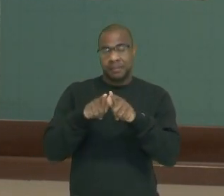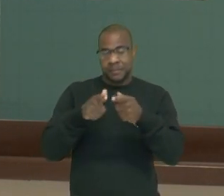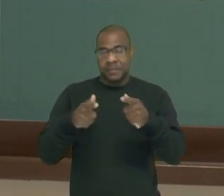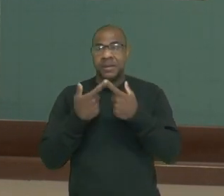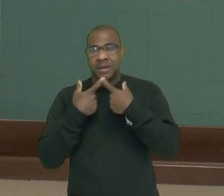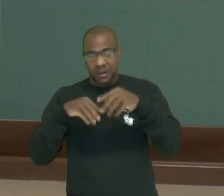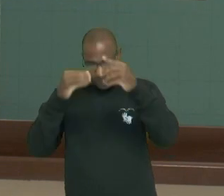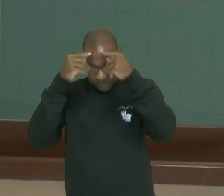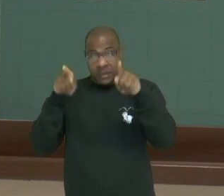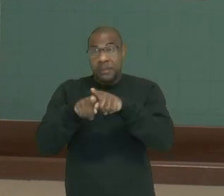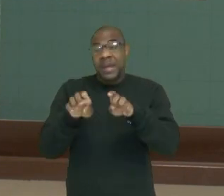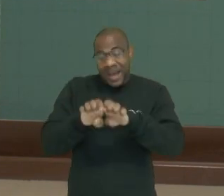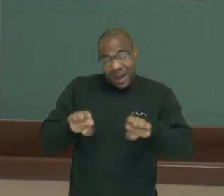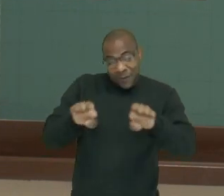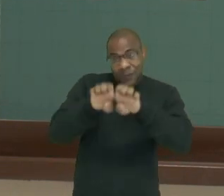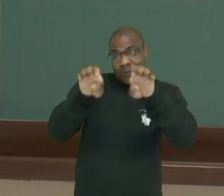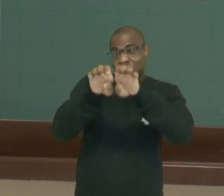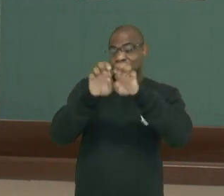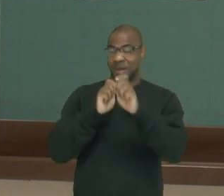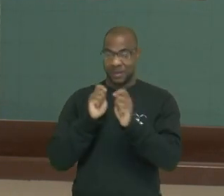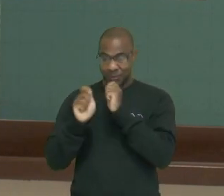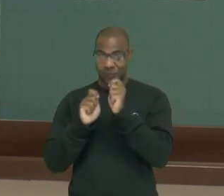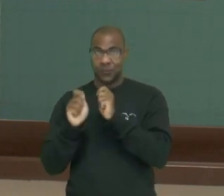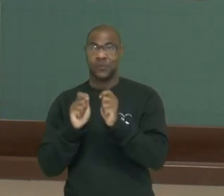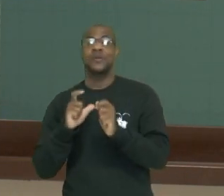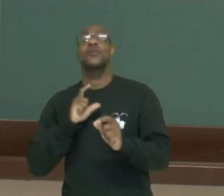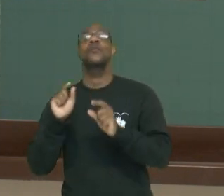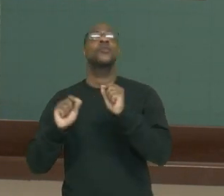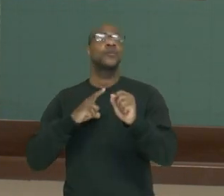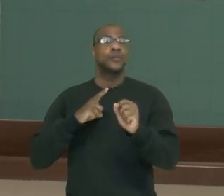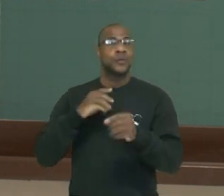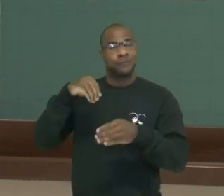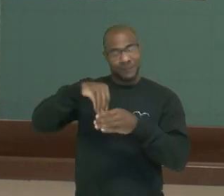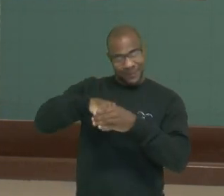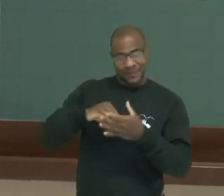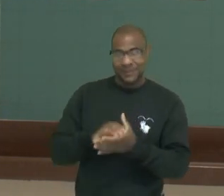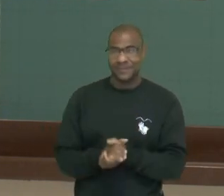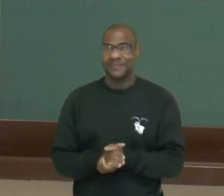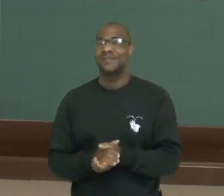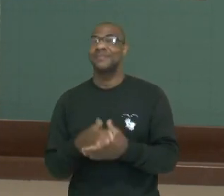se estrutura uma boa entrevista. Agora sim, no